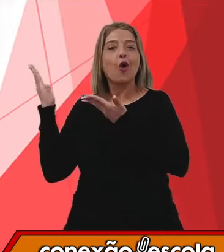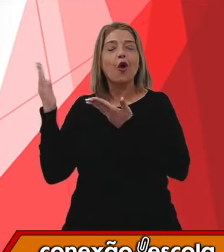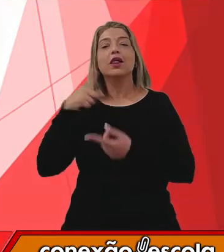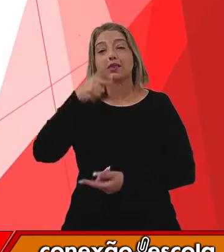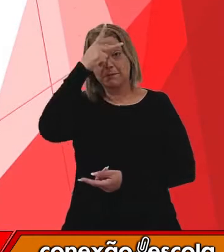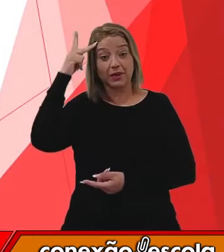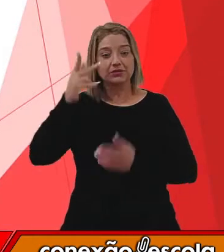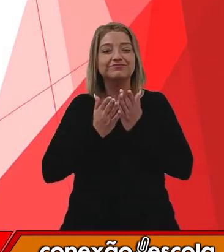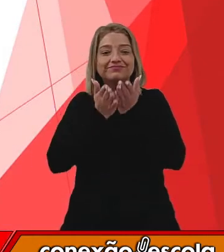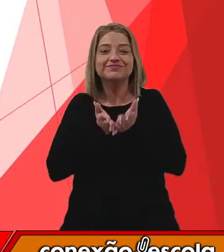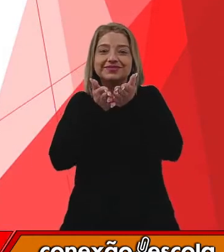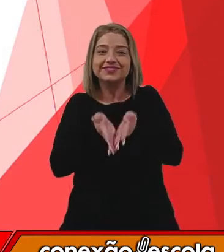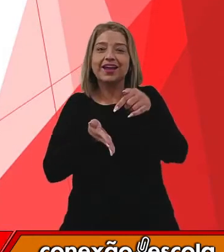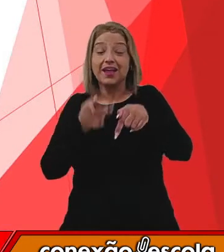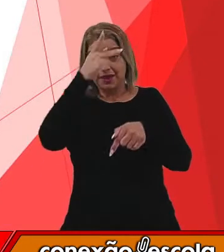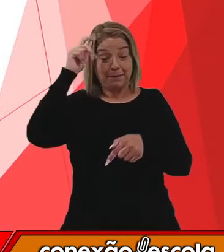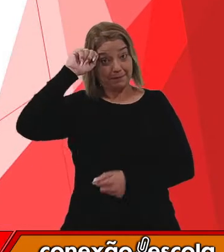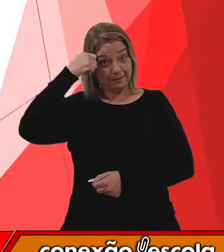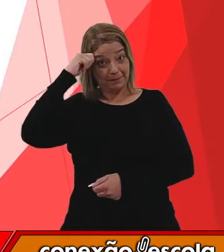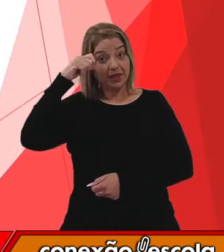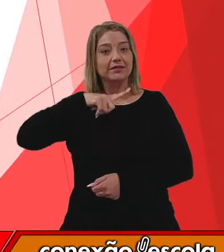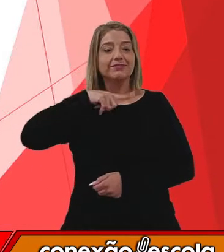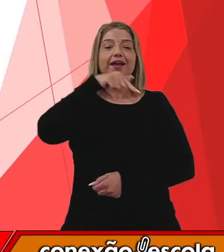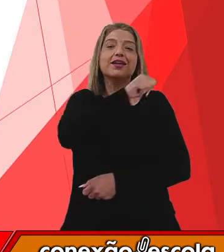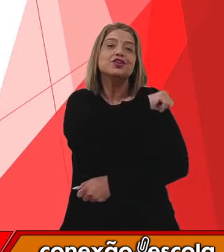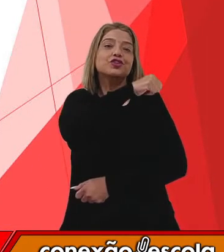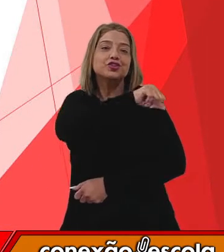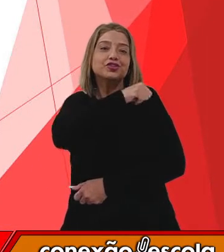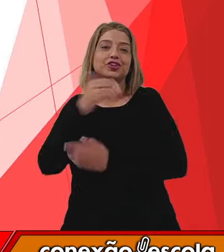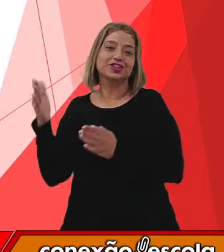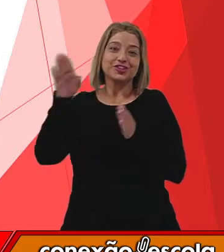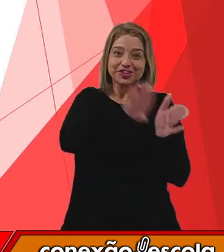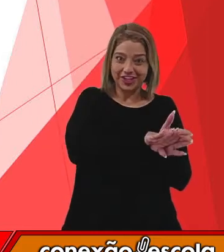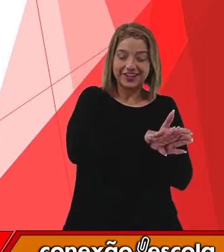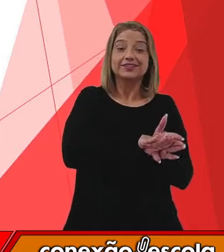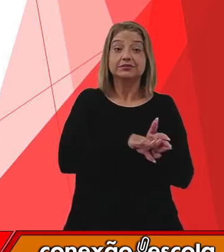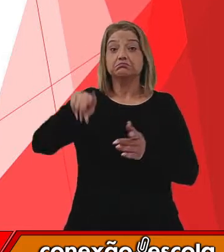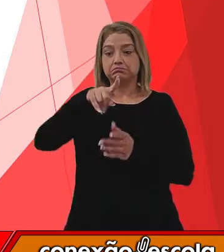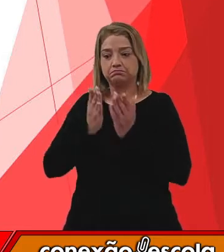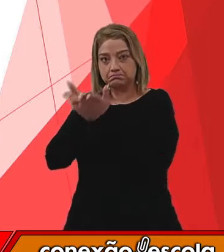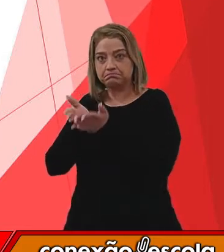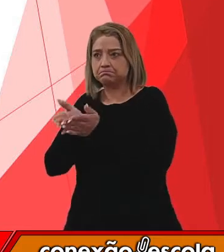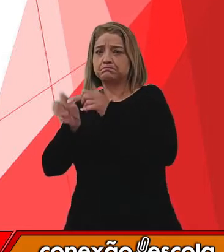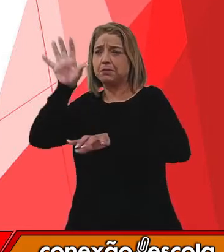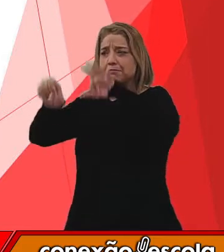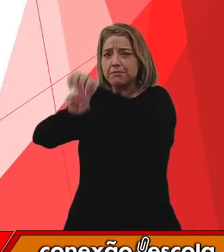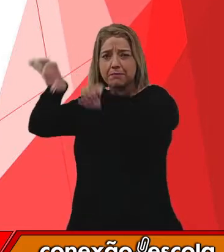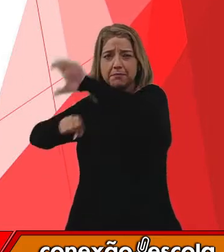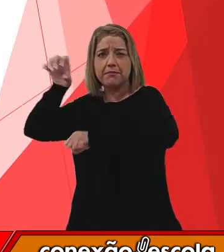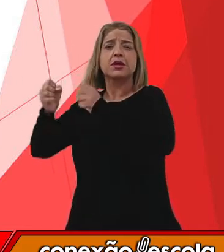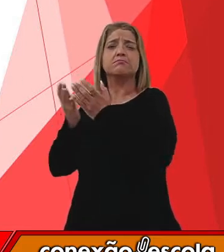desembarque de africanos escravizados no porto do Rio de Janeiro. As canoas retiravam os escravos dos navios e